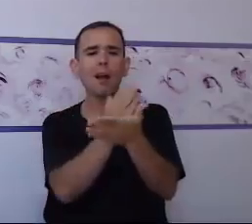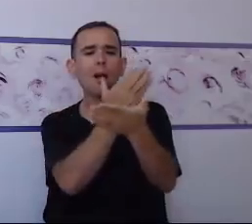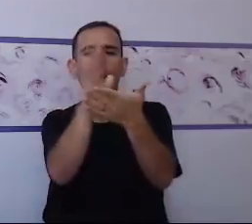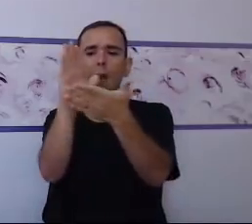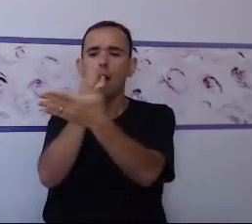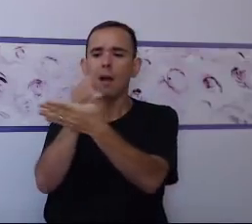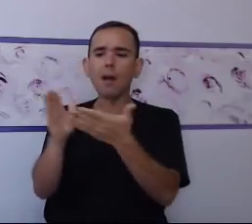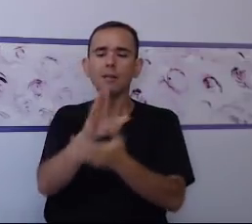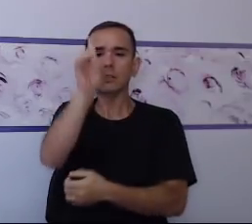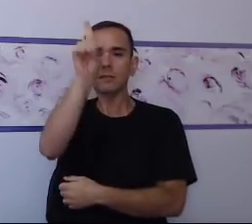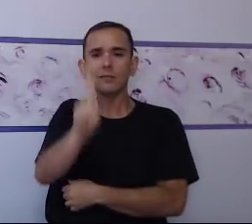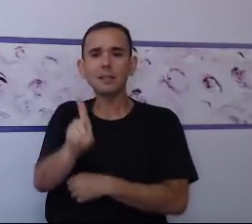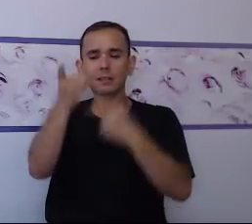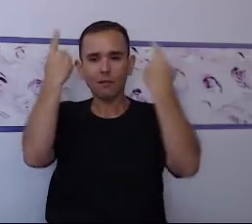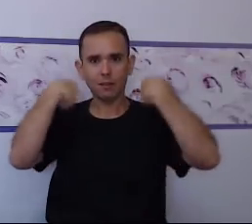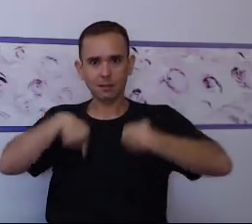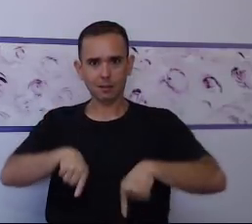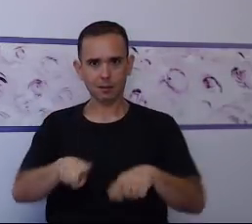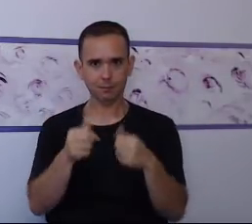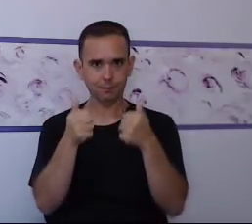deficiência física.